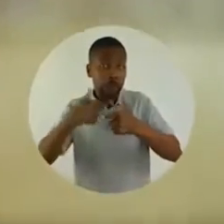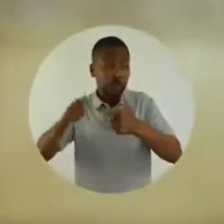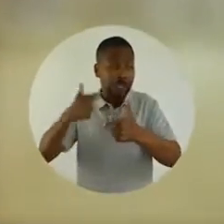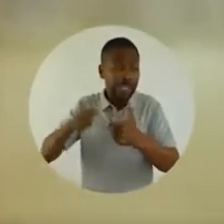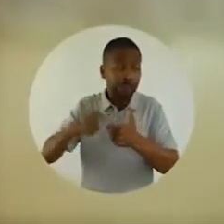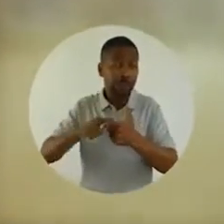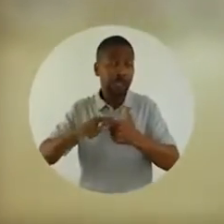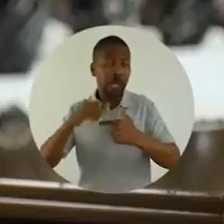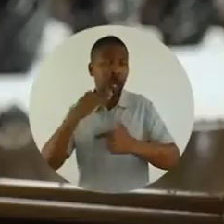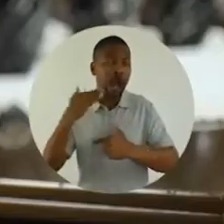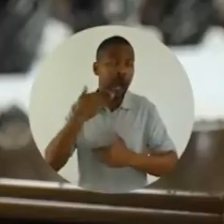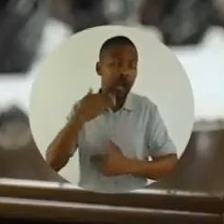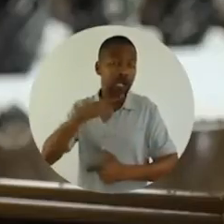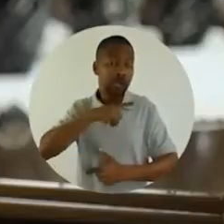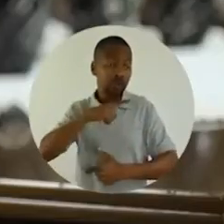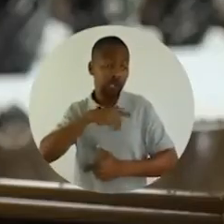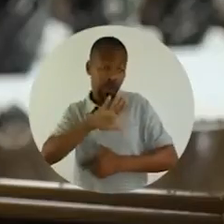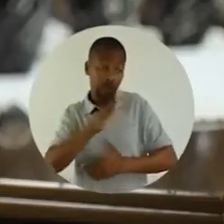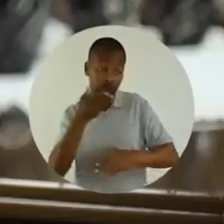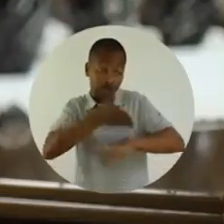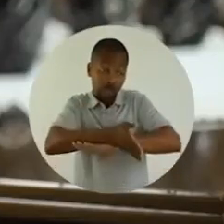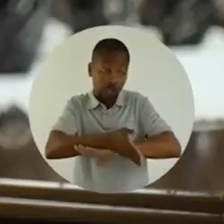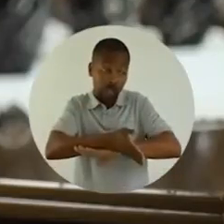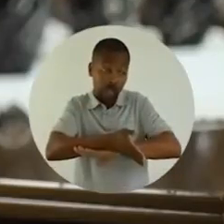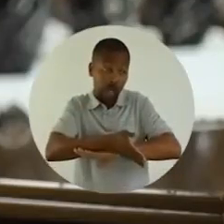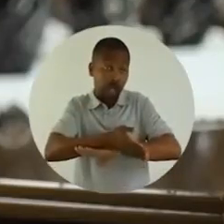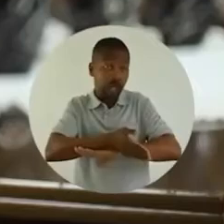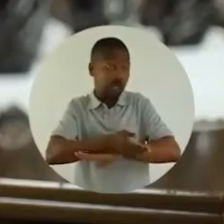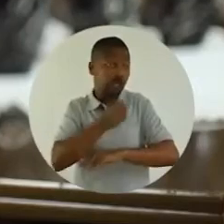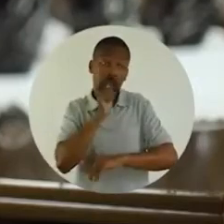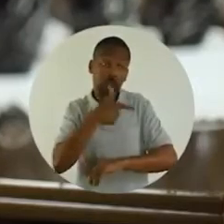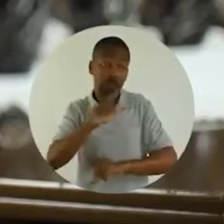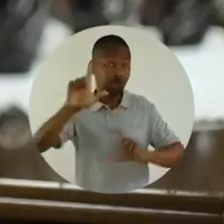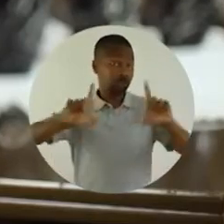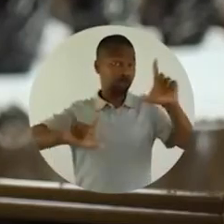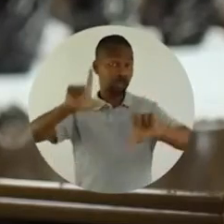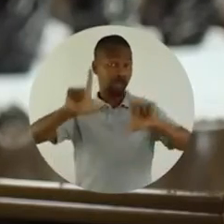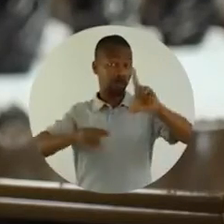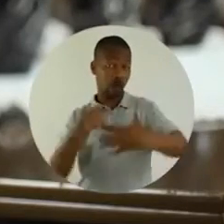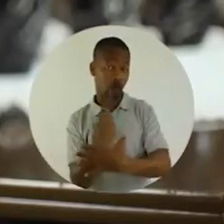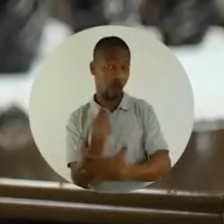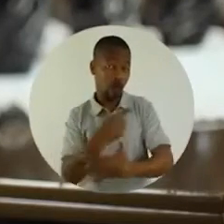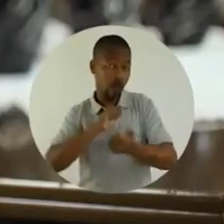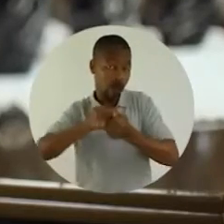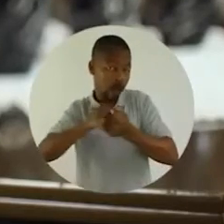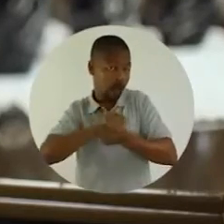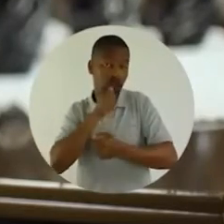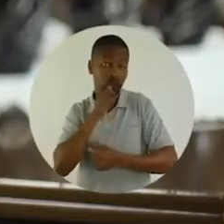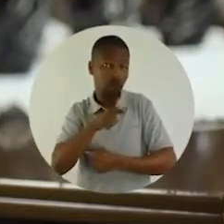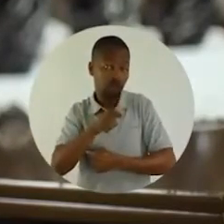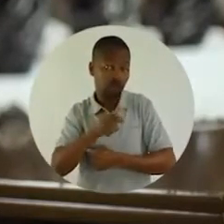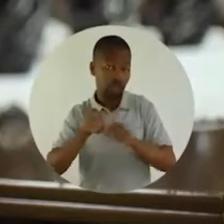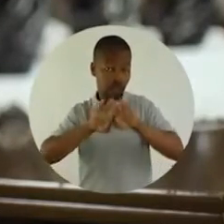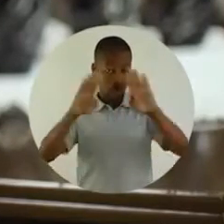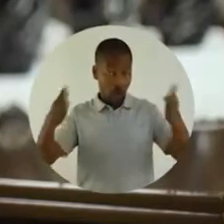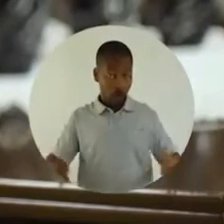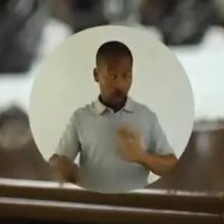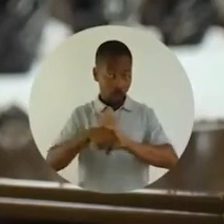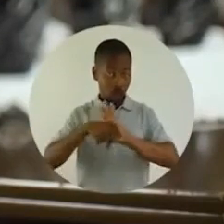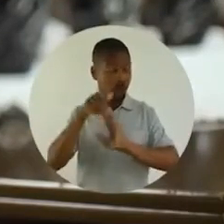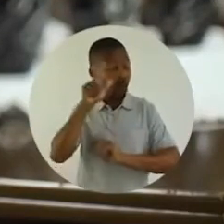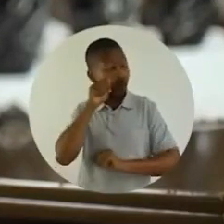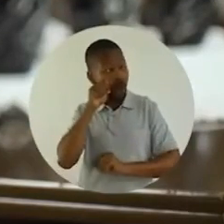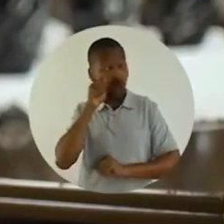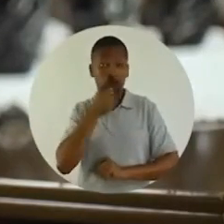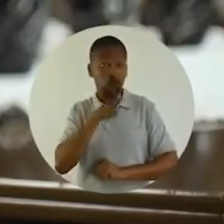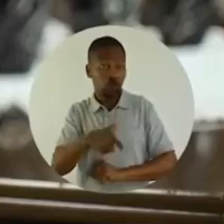caindo os pedaços mesmo. Mas você vai ter que ficar sem sua televisão, sem sua máquina de lavar, sem seu móvel de quarto.